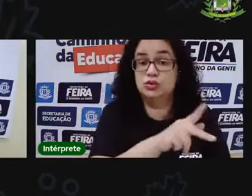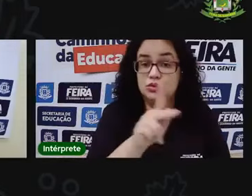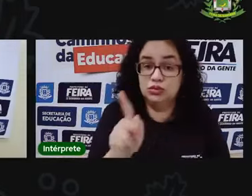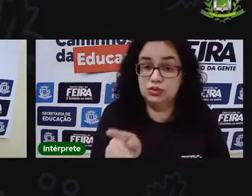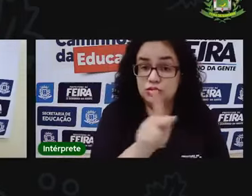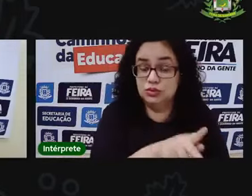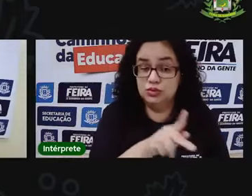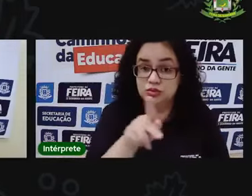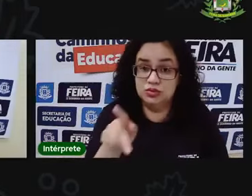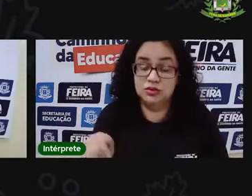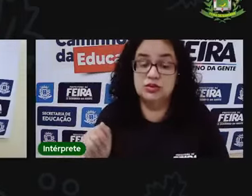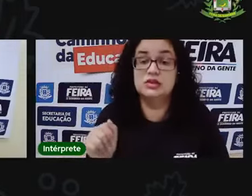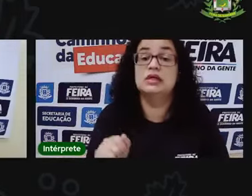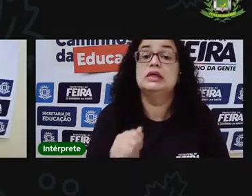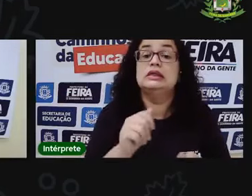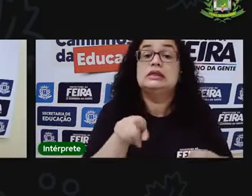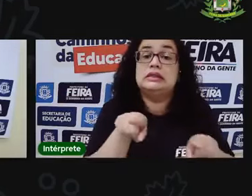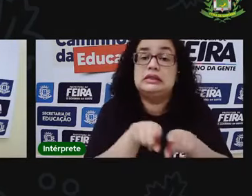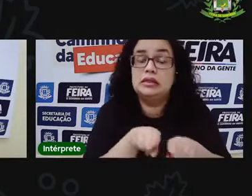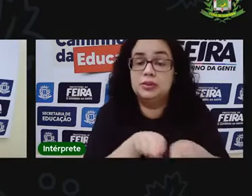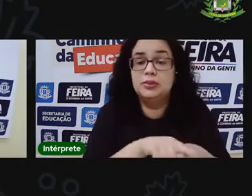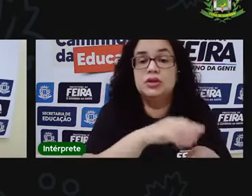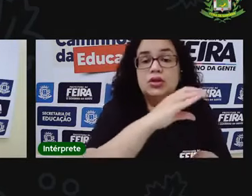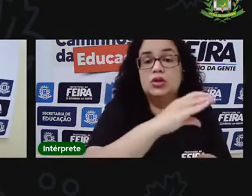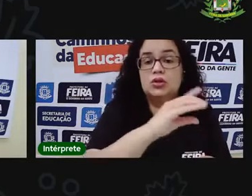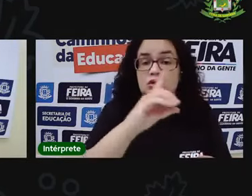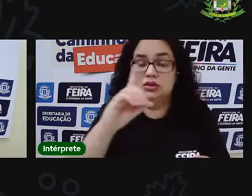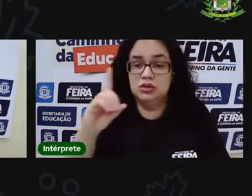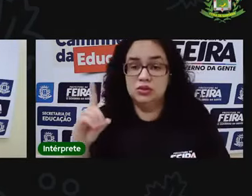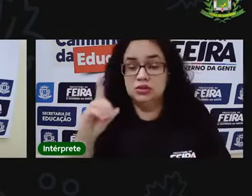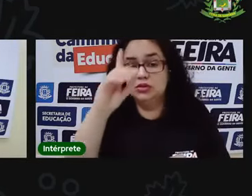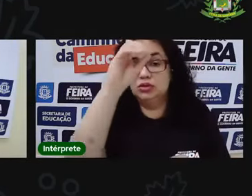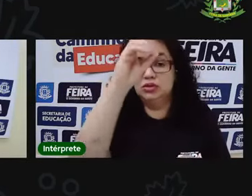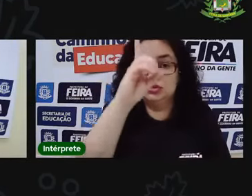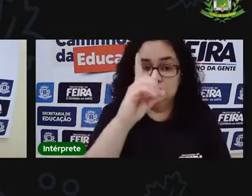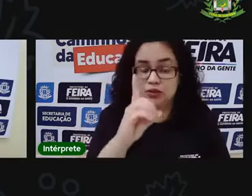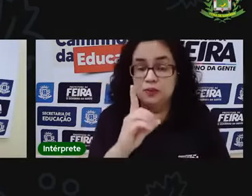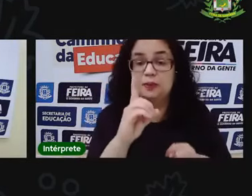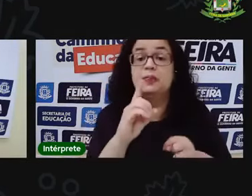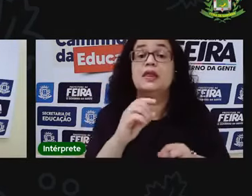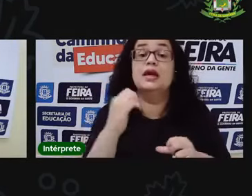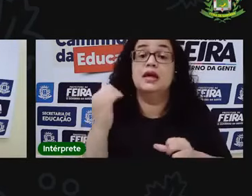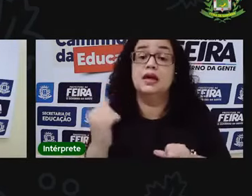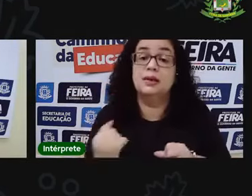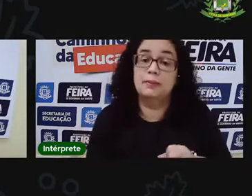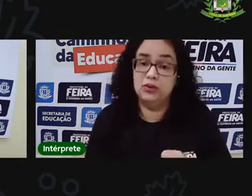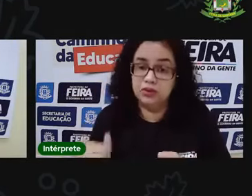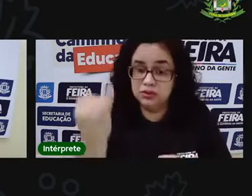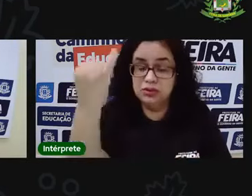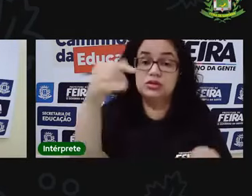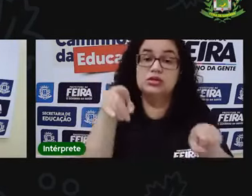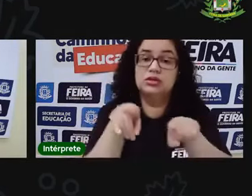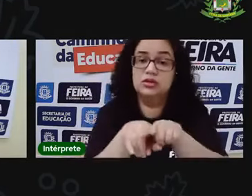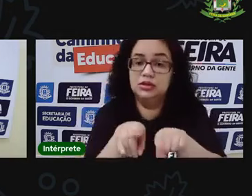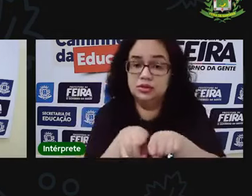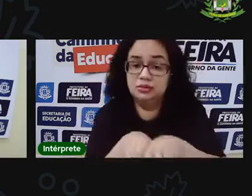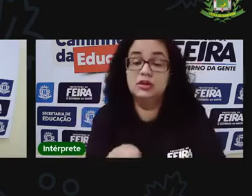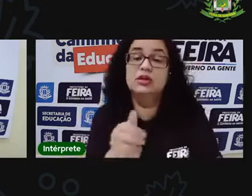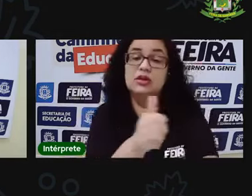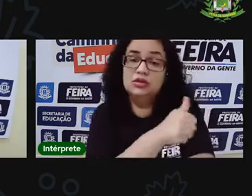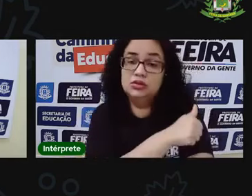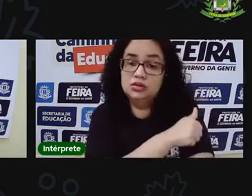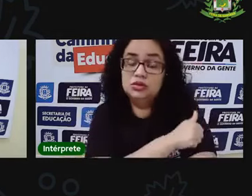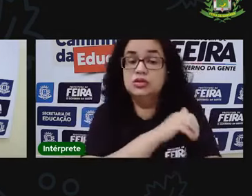a todos os gestores, sobretudo e especialmente a todos os estudantes da rede municipal de educação de Santana.